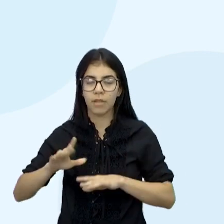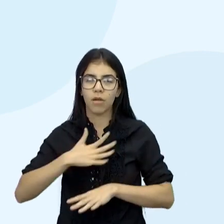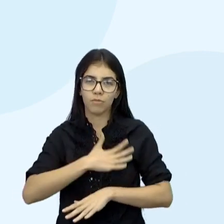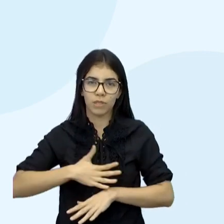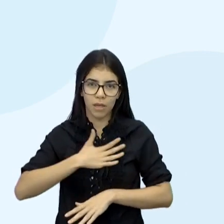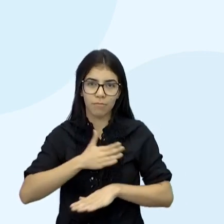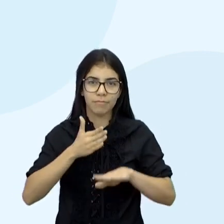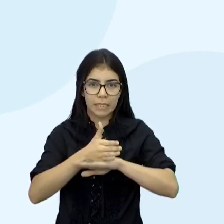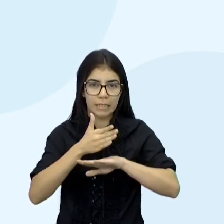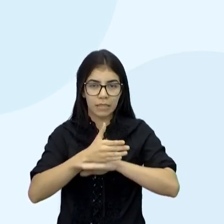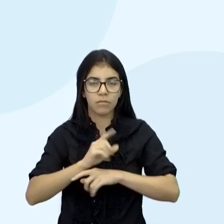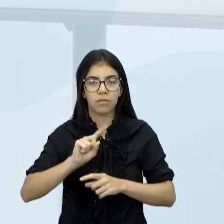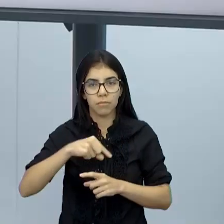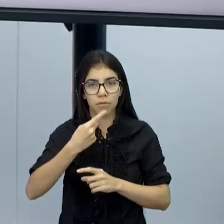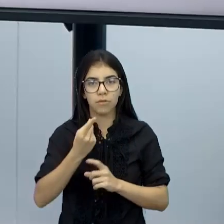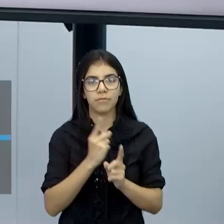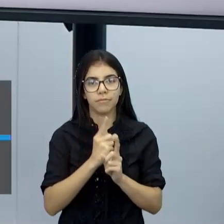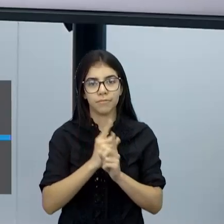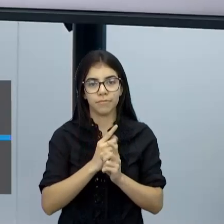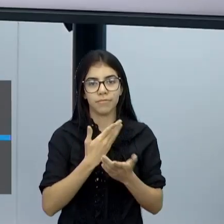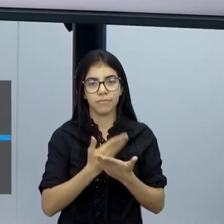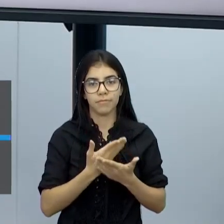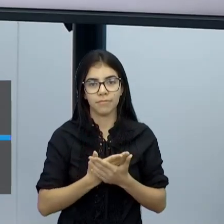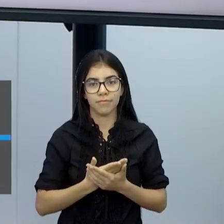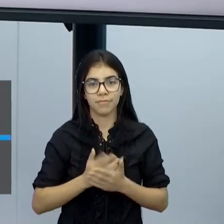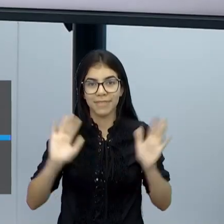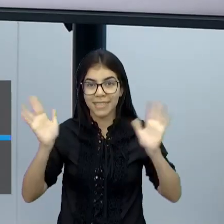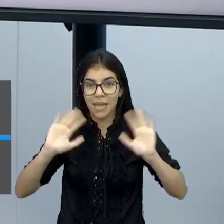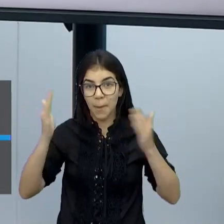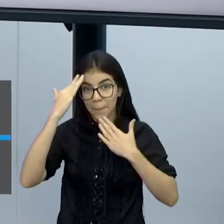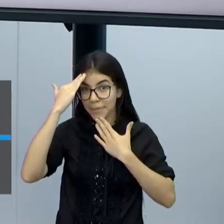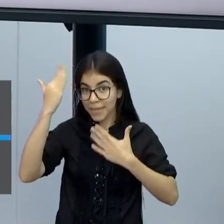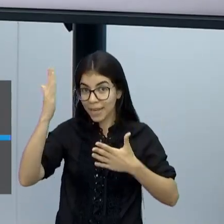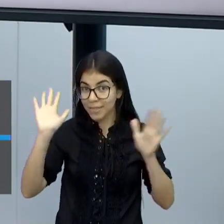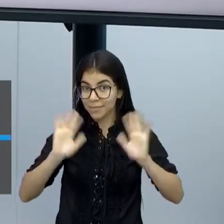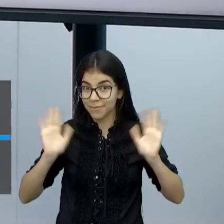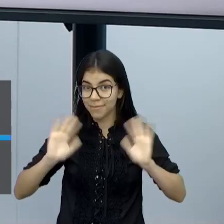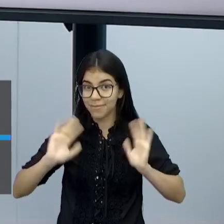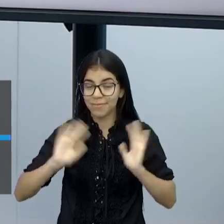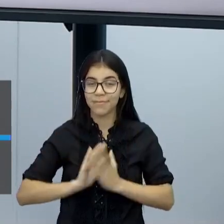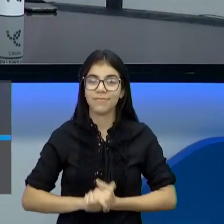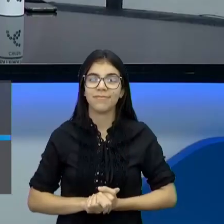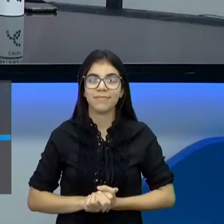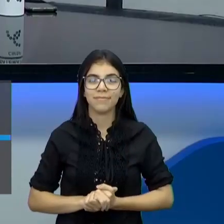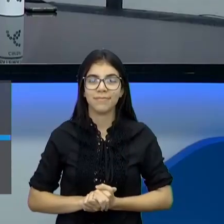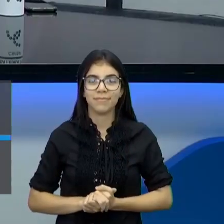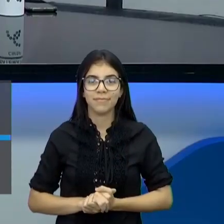gostaram, não gostaram. E a gente se vê numa próxima aula. Valeu, pessoal. Tchau, tchau.